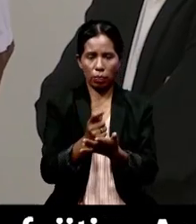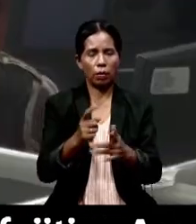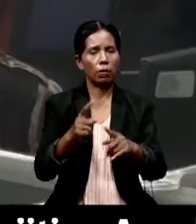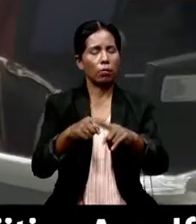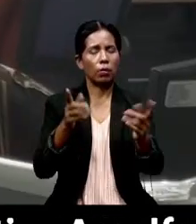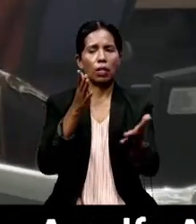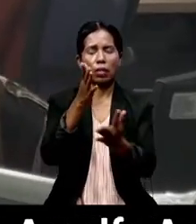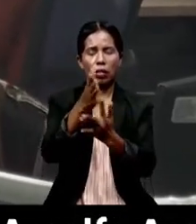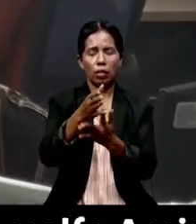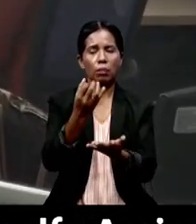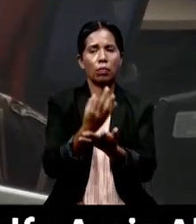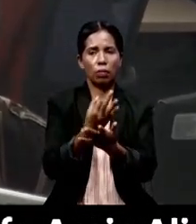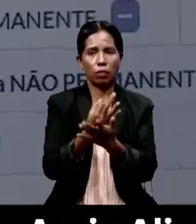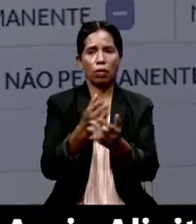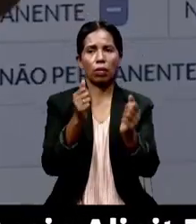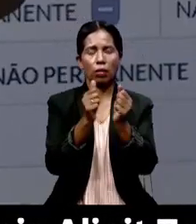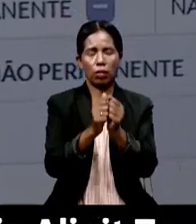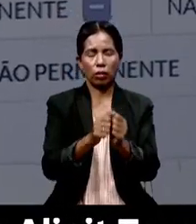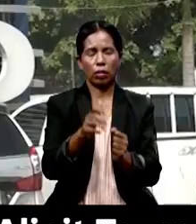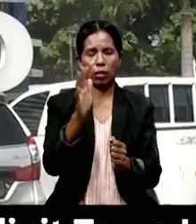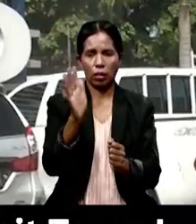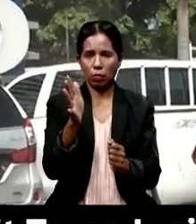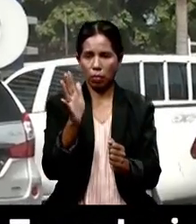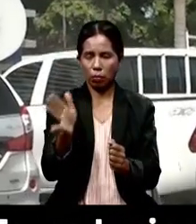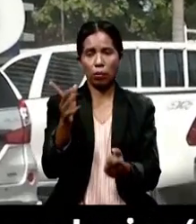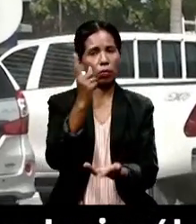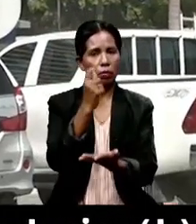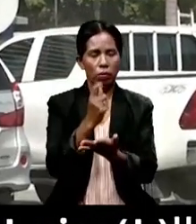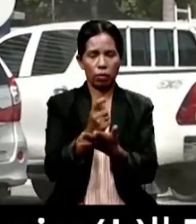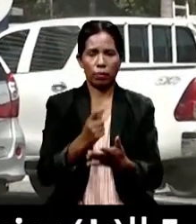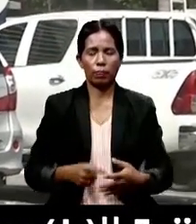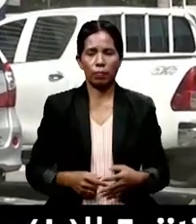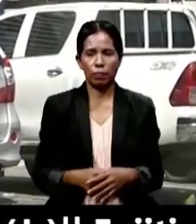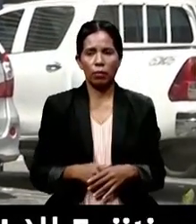acesso ba salário rihun lima nulo resen. Equipa cobertura, GMN.